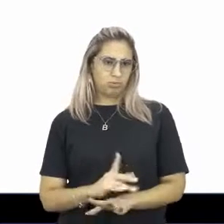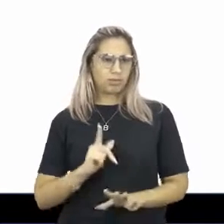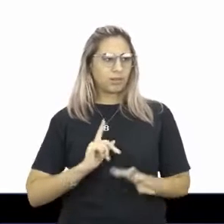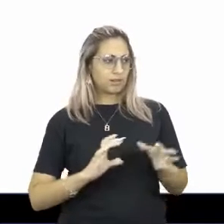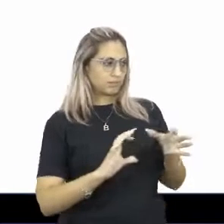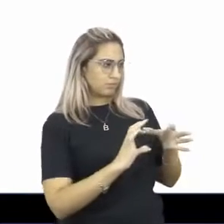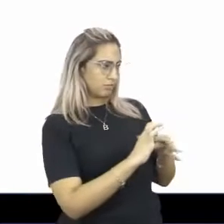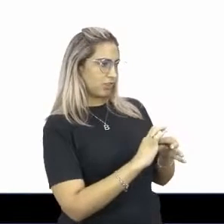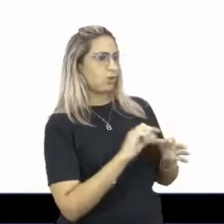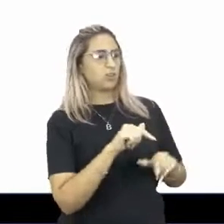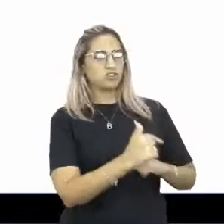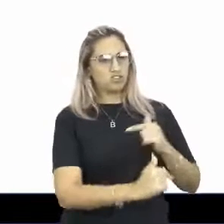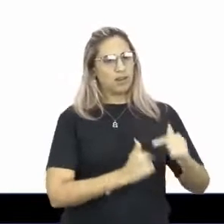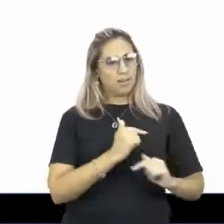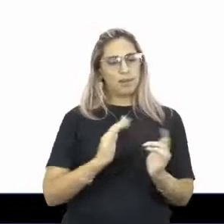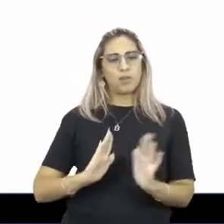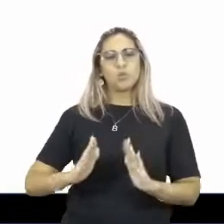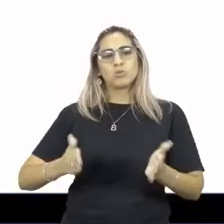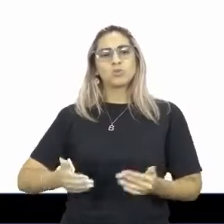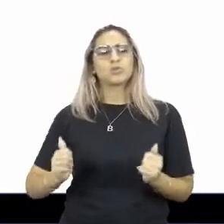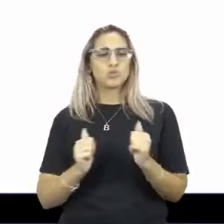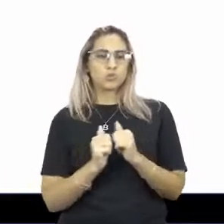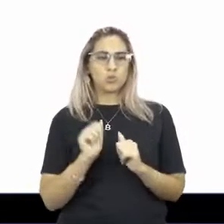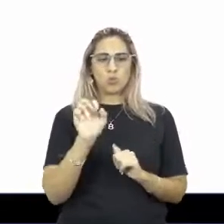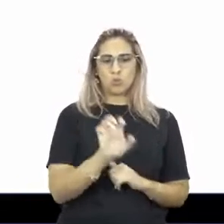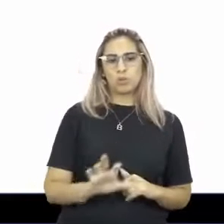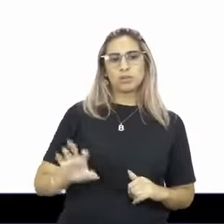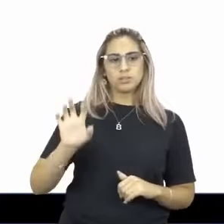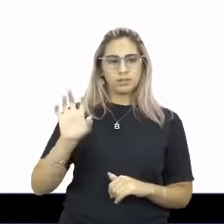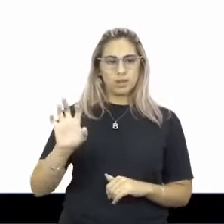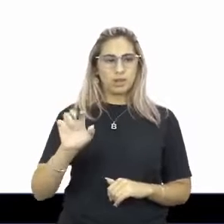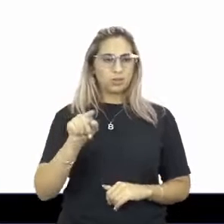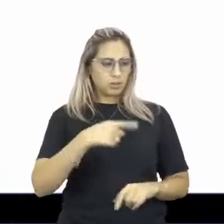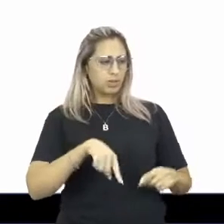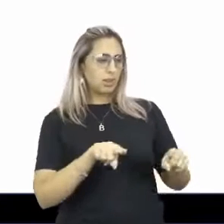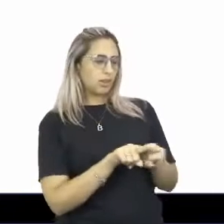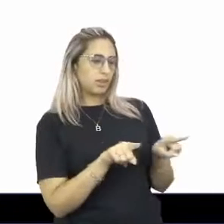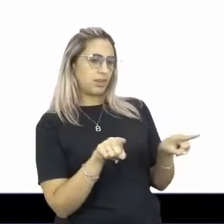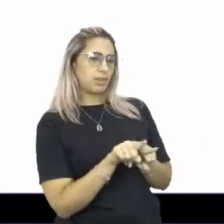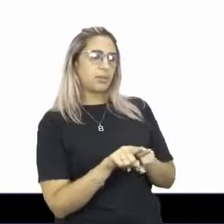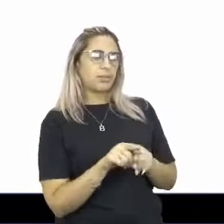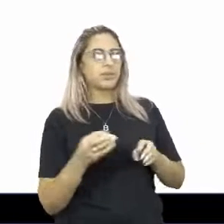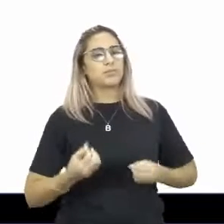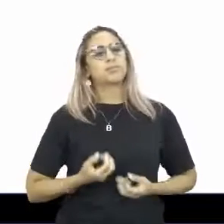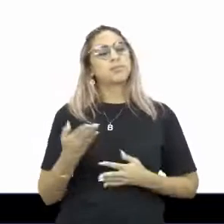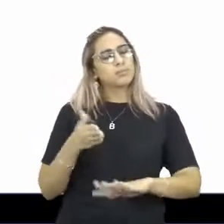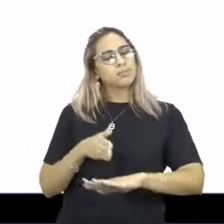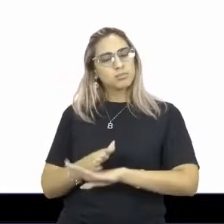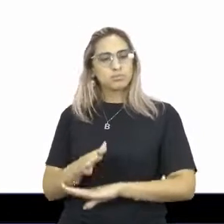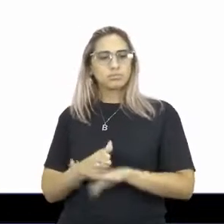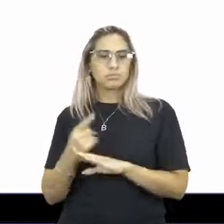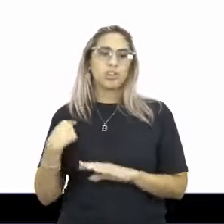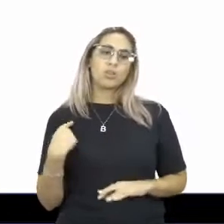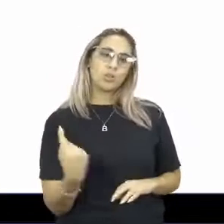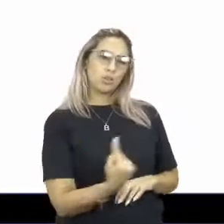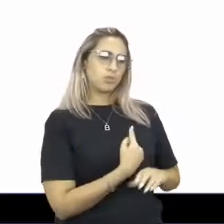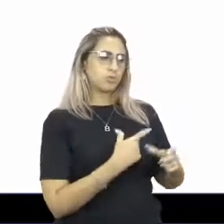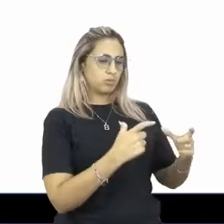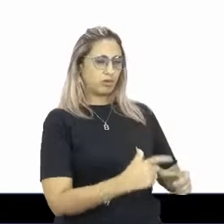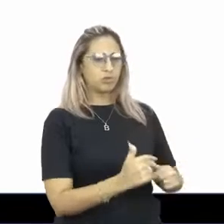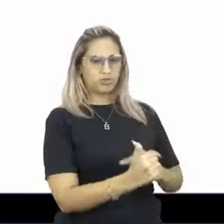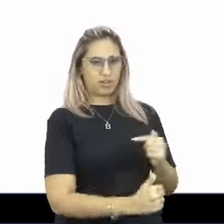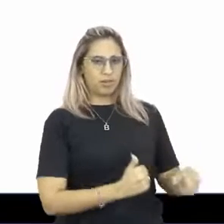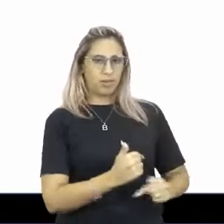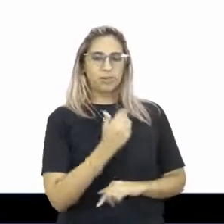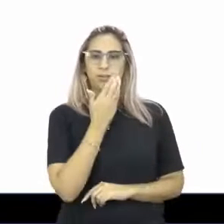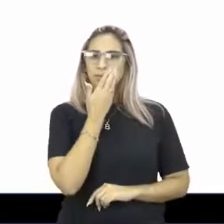vínculo empregatício, né, junto ao Estado, e aí sim dar aula ali, participar da nossa rede estadual. Se